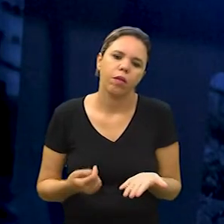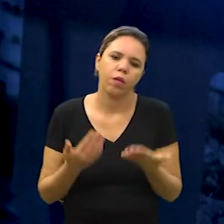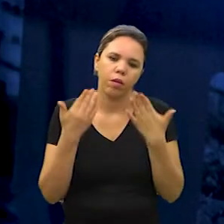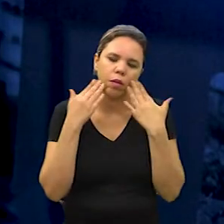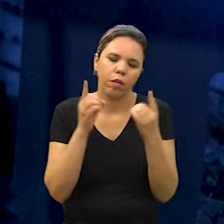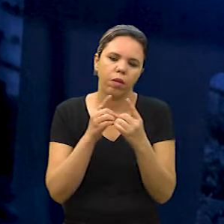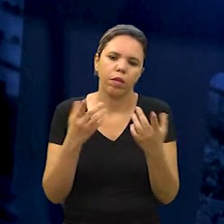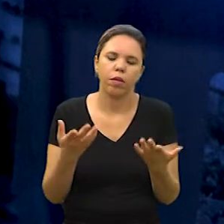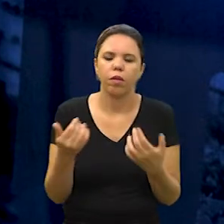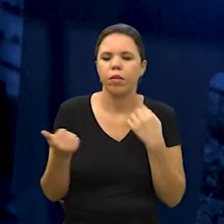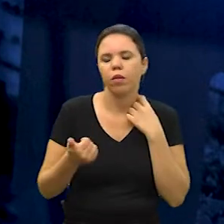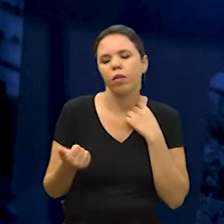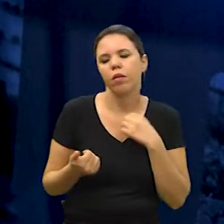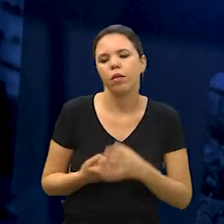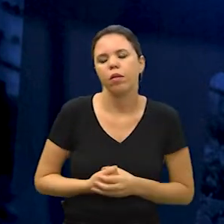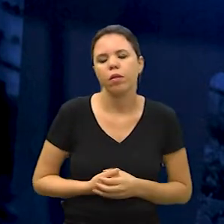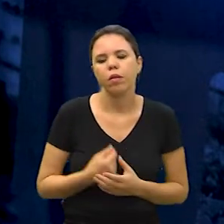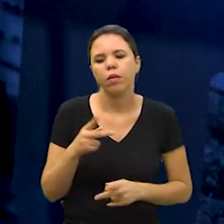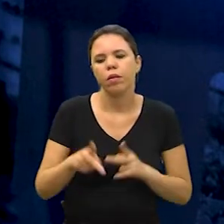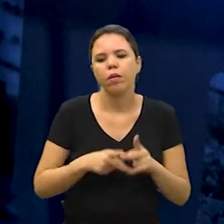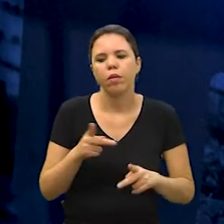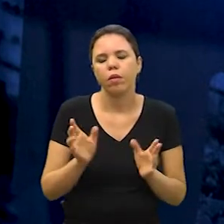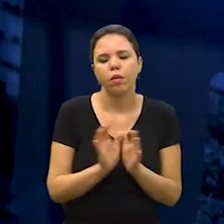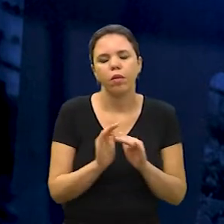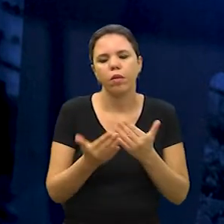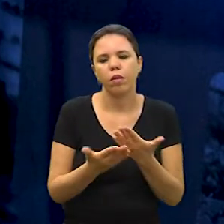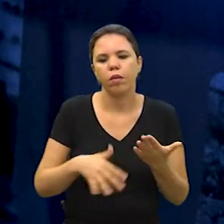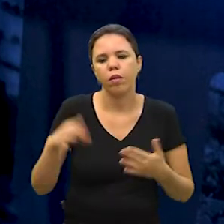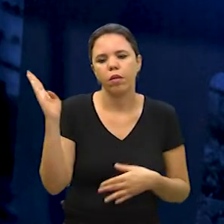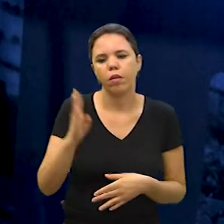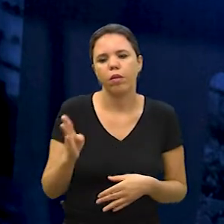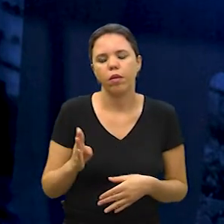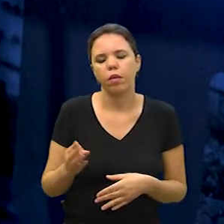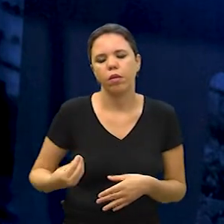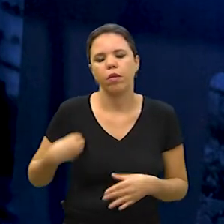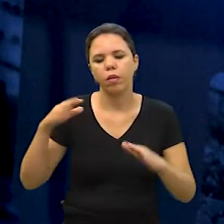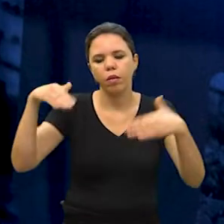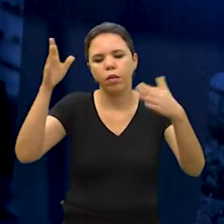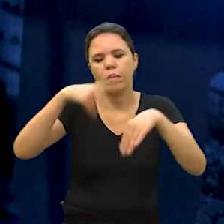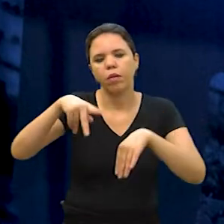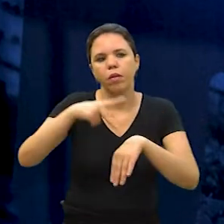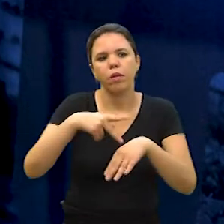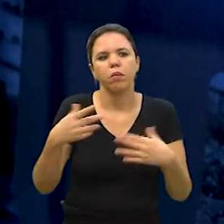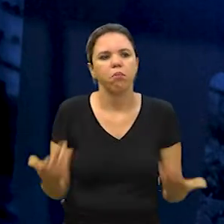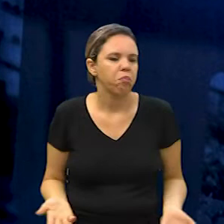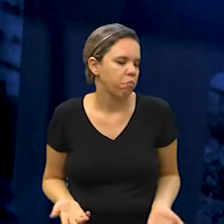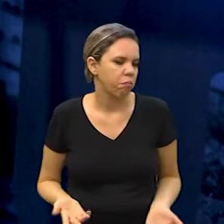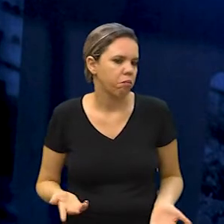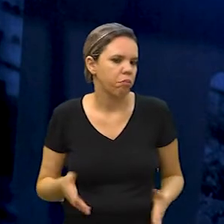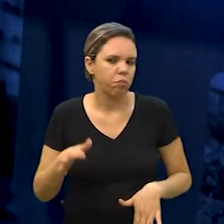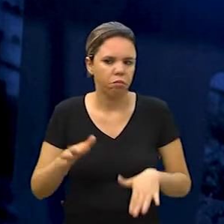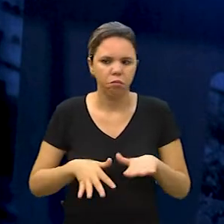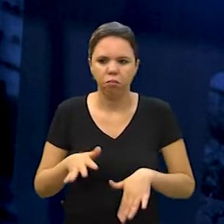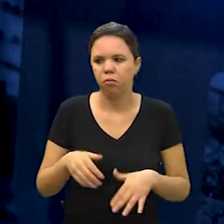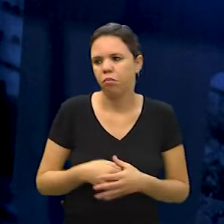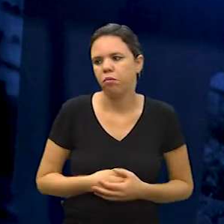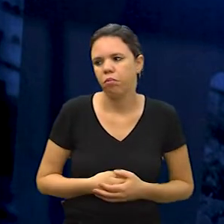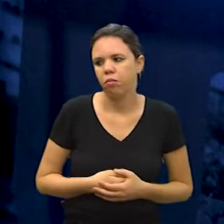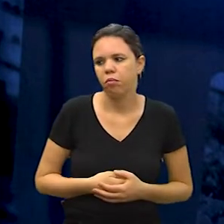um serviço primeiro para alguém da comunidade brasileira que vive fora do país.